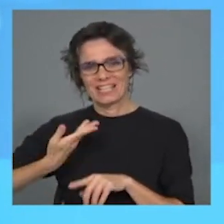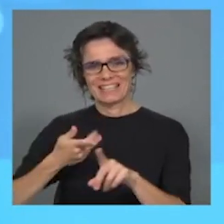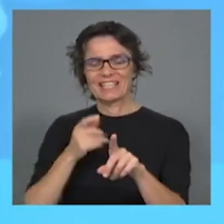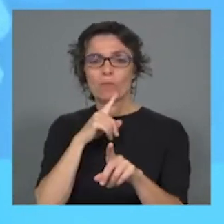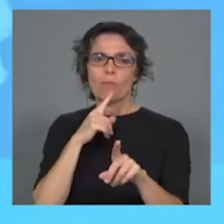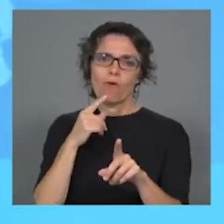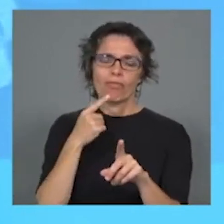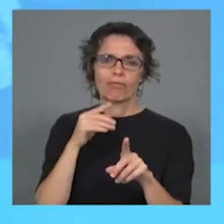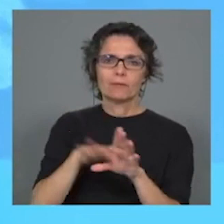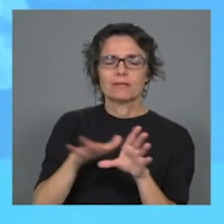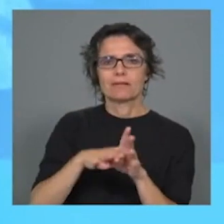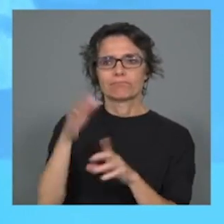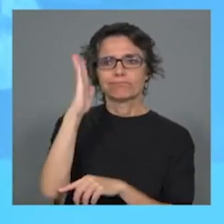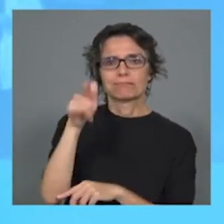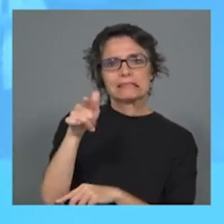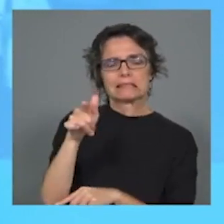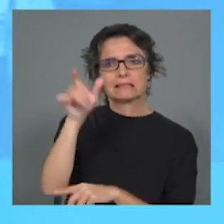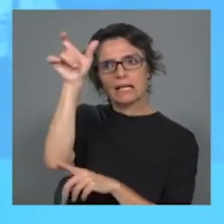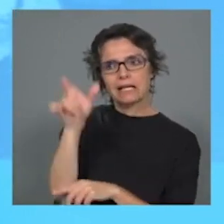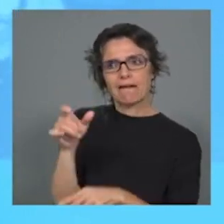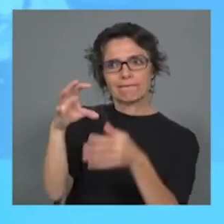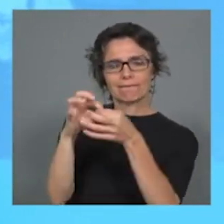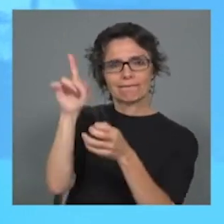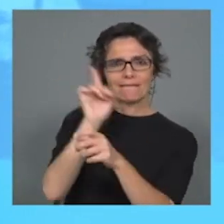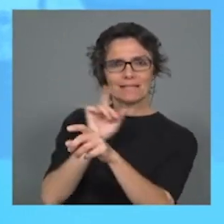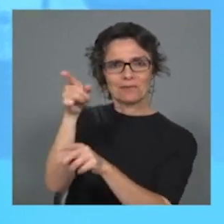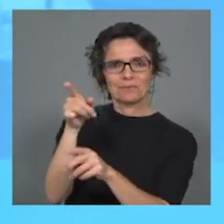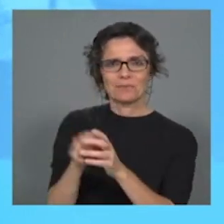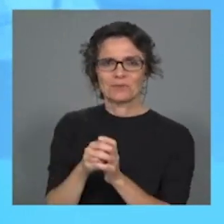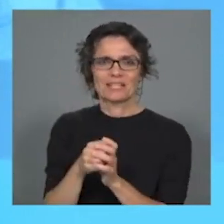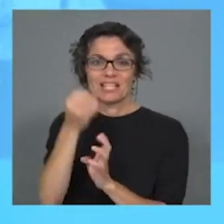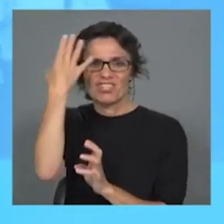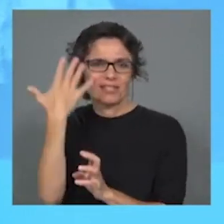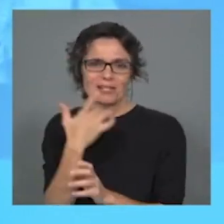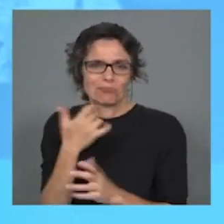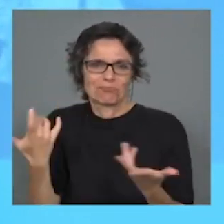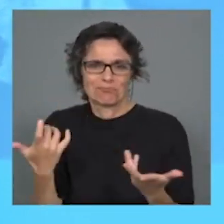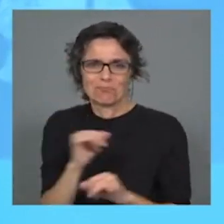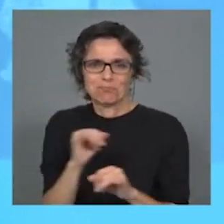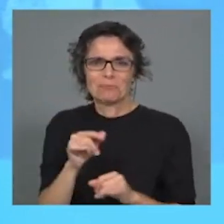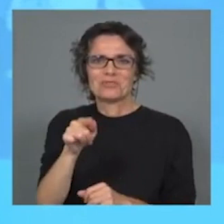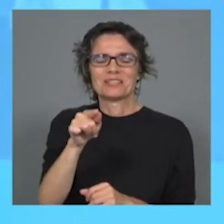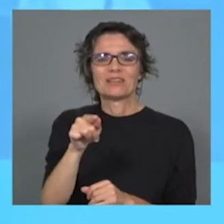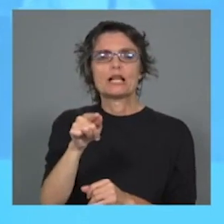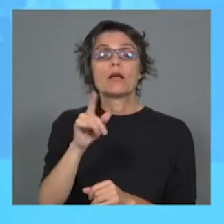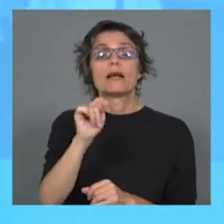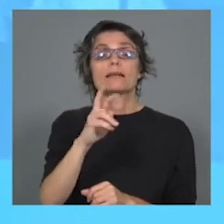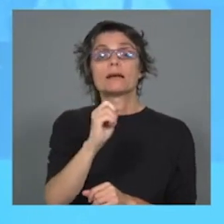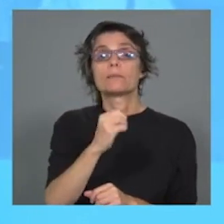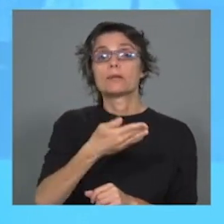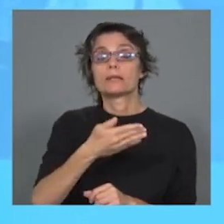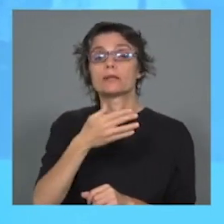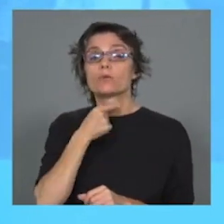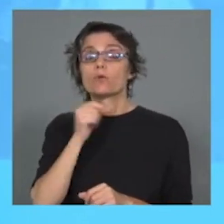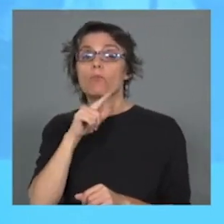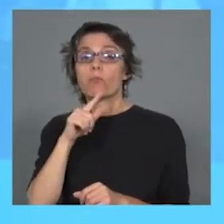em torno desta figura muito singular que não podemos de todo esquecer. Ou, também lembro, até 31 de agosto passarem no Museu da Presidência,